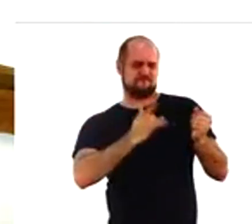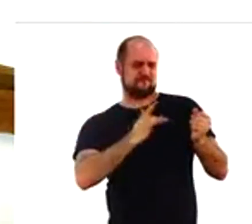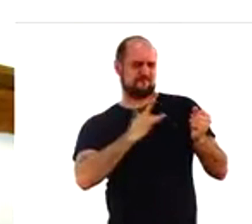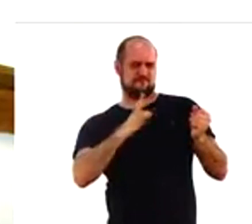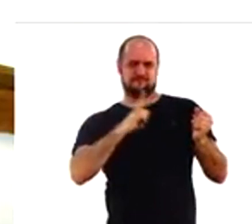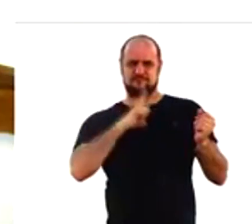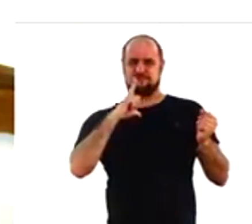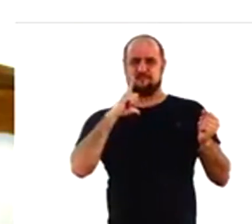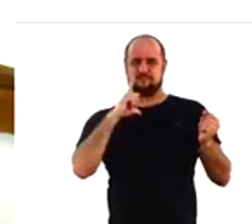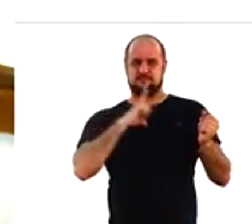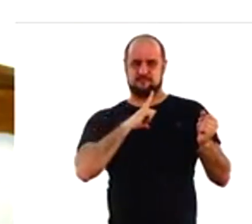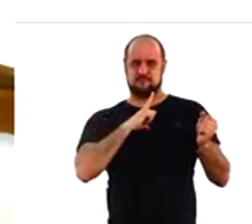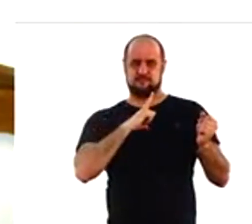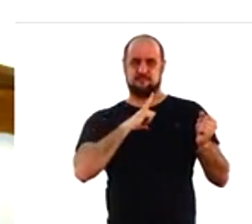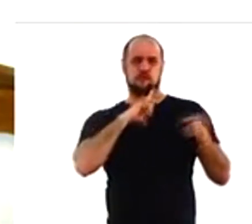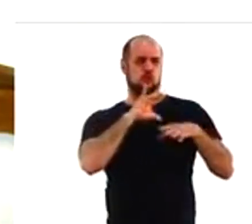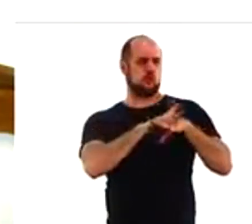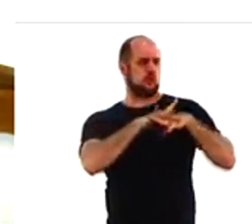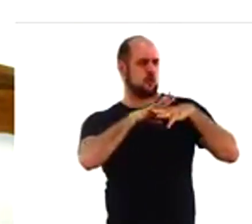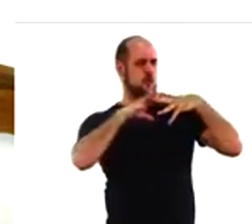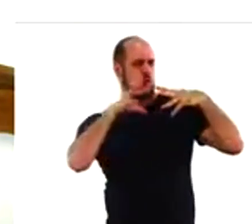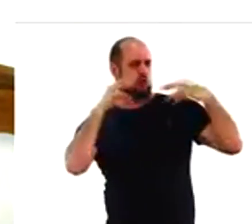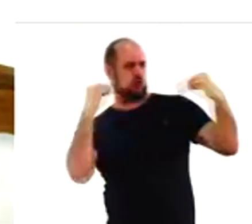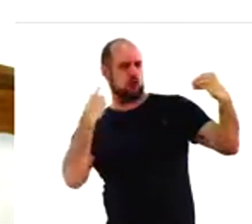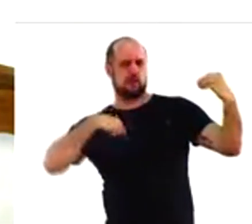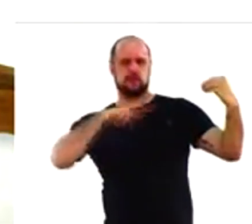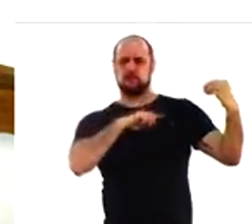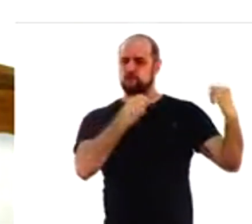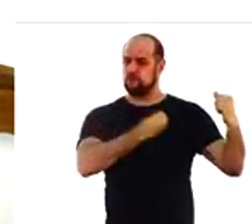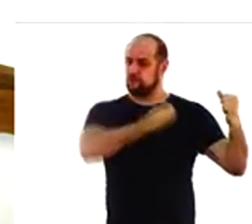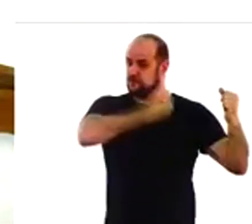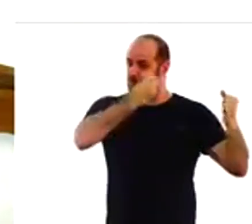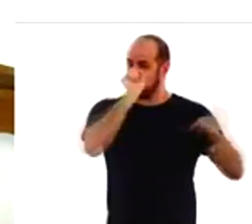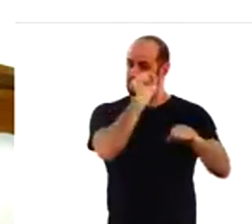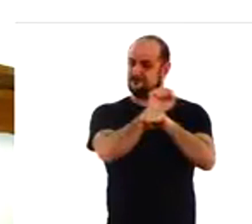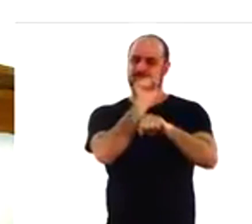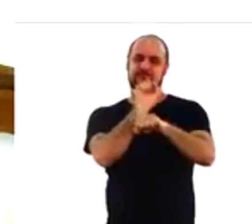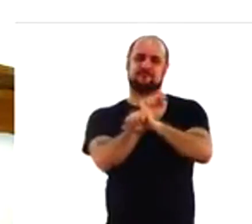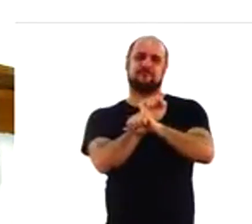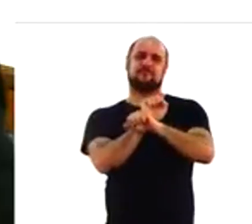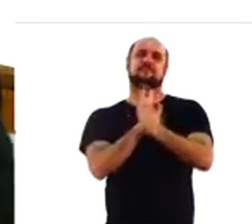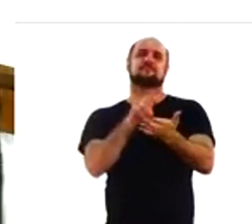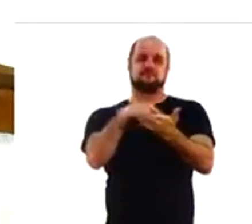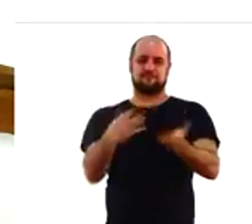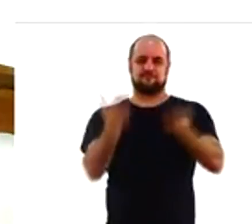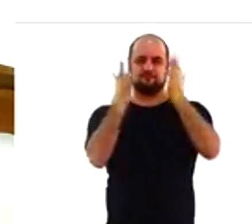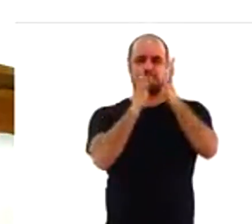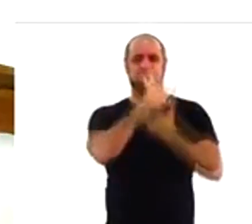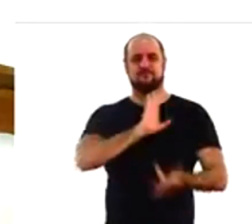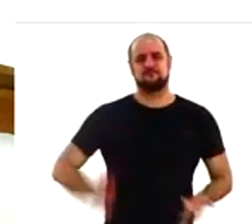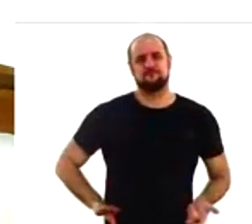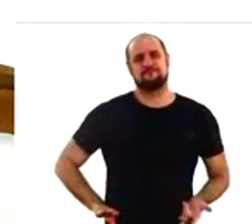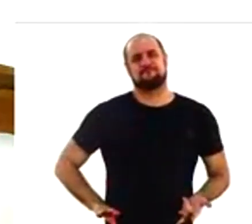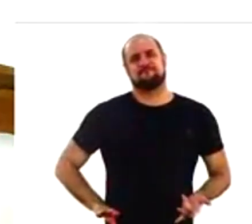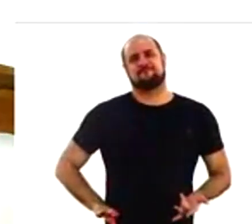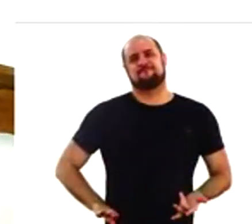misericórdia, nos regenerou para uma viva esperança, mediante a ressurreição de Jesus Cristo